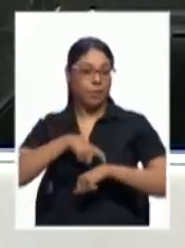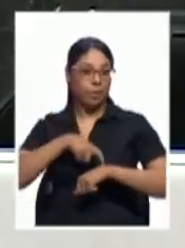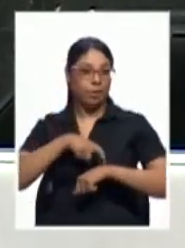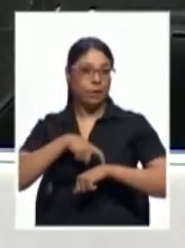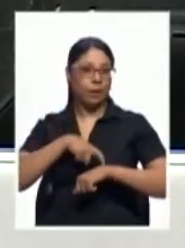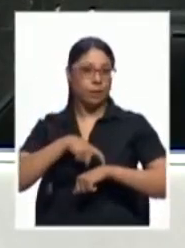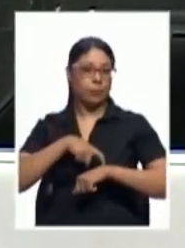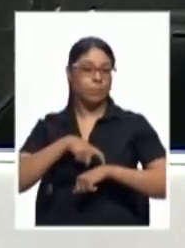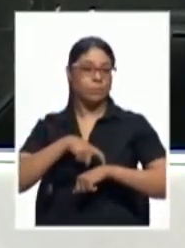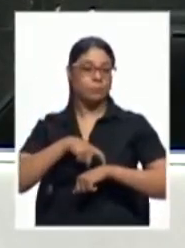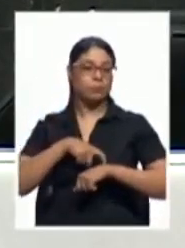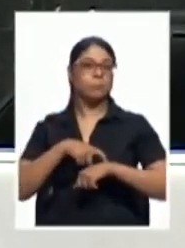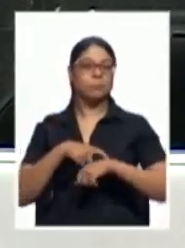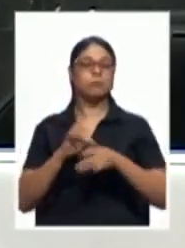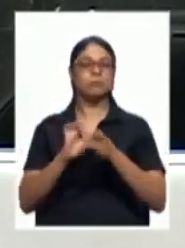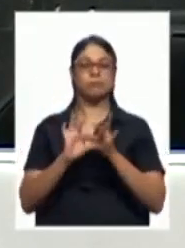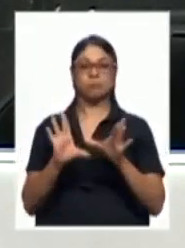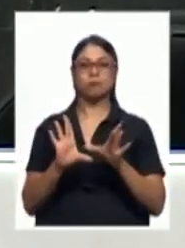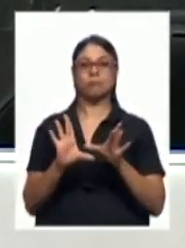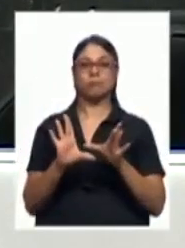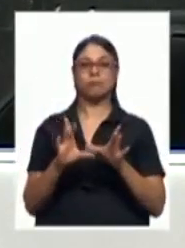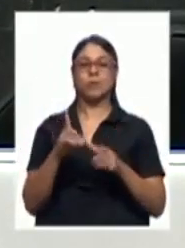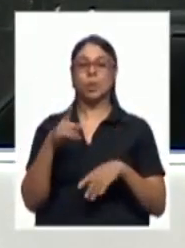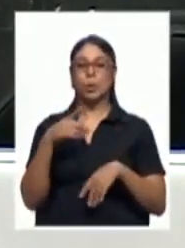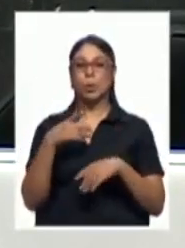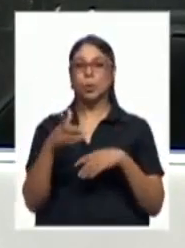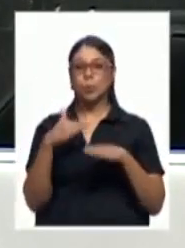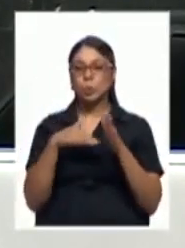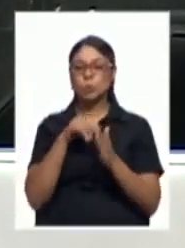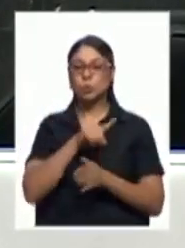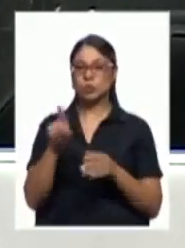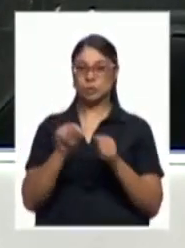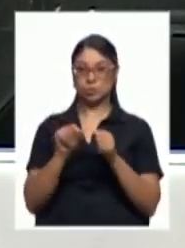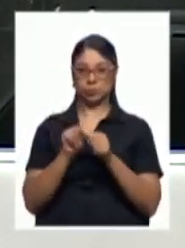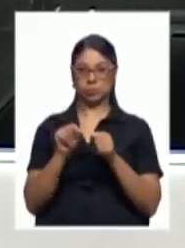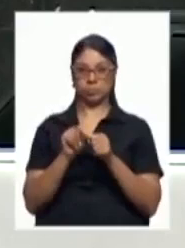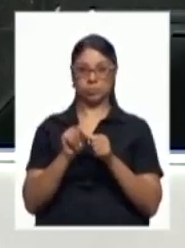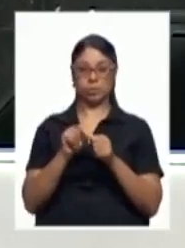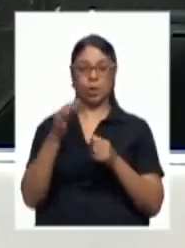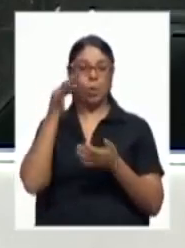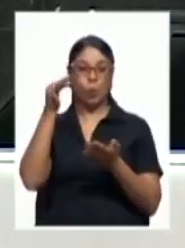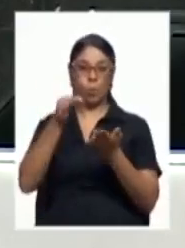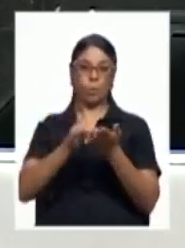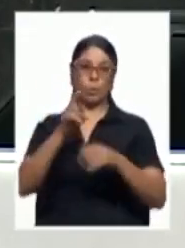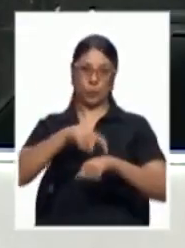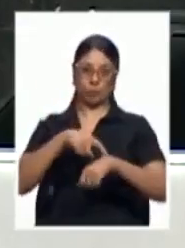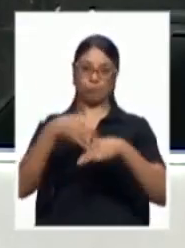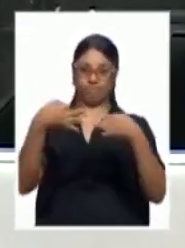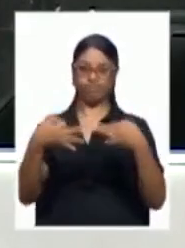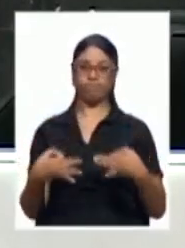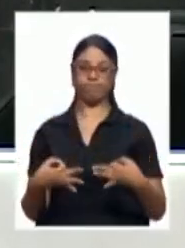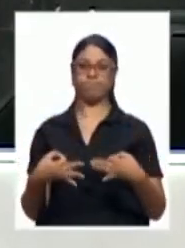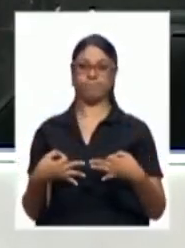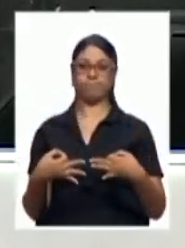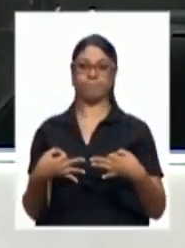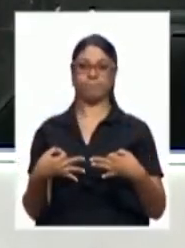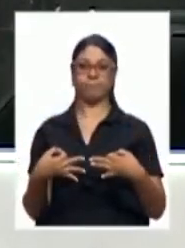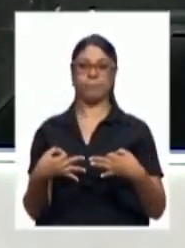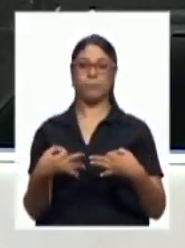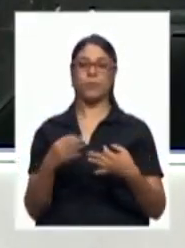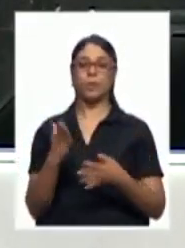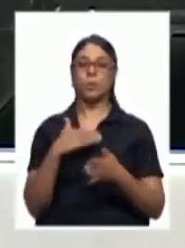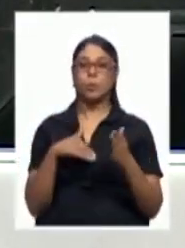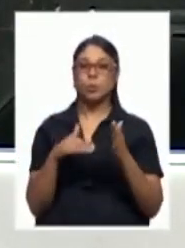Permitirá que seus atos sejam adequadamente compreendidos no momento oportuno. Cada legislatura